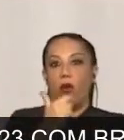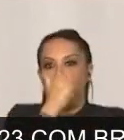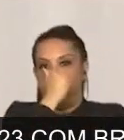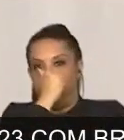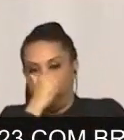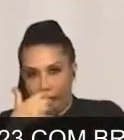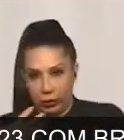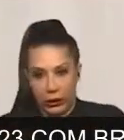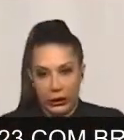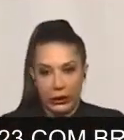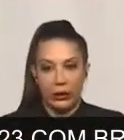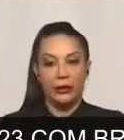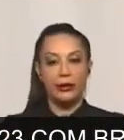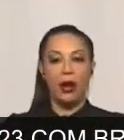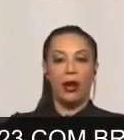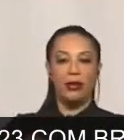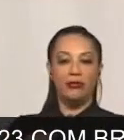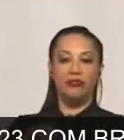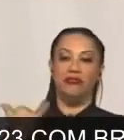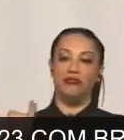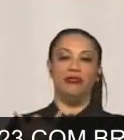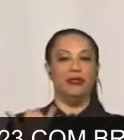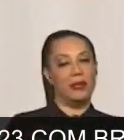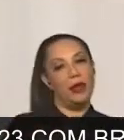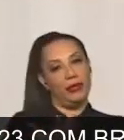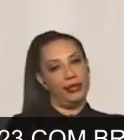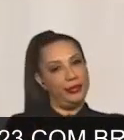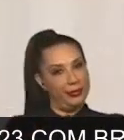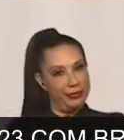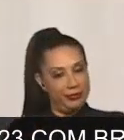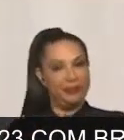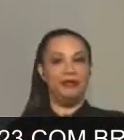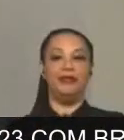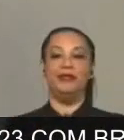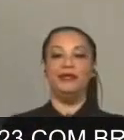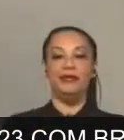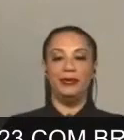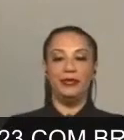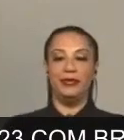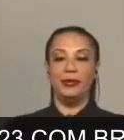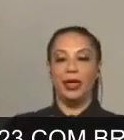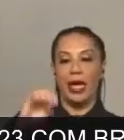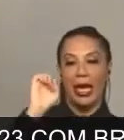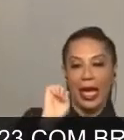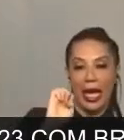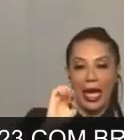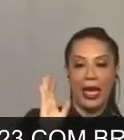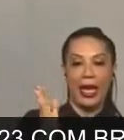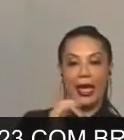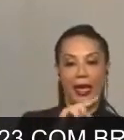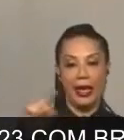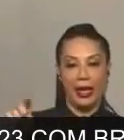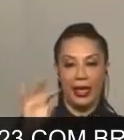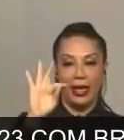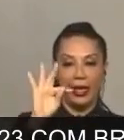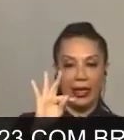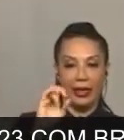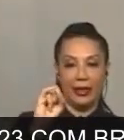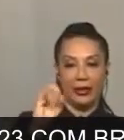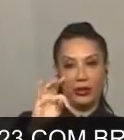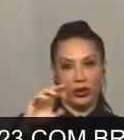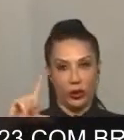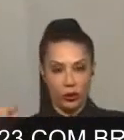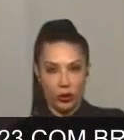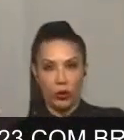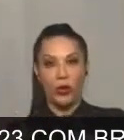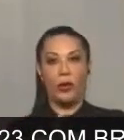de congestionamento na tentativa de baixar este aplicativo para o seu celular. O e-título pode ser baixado nas plataformas